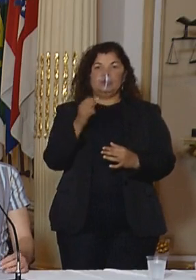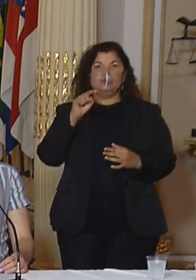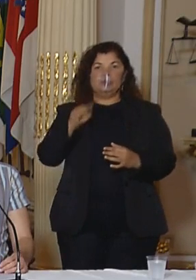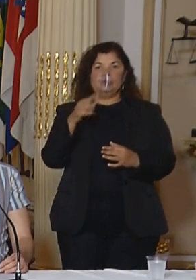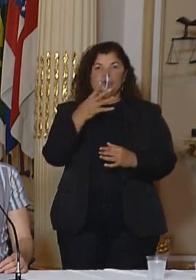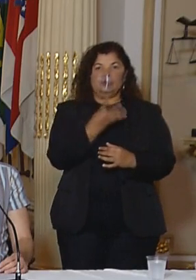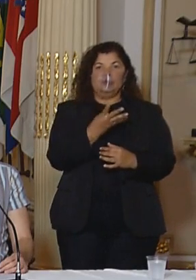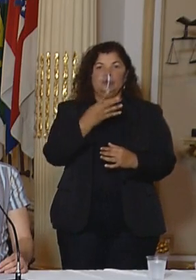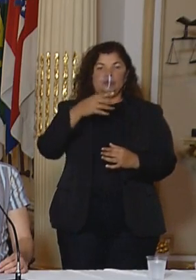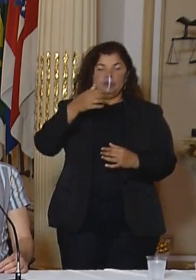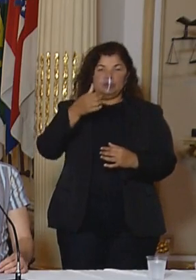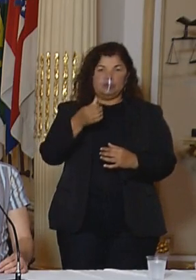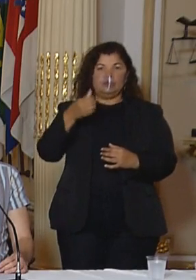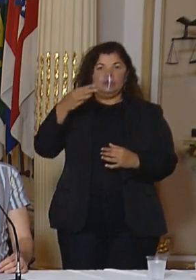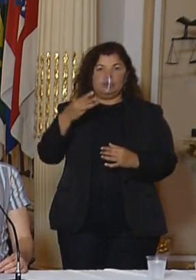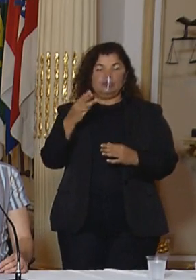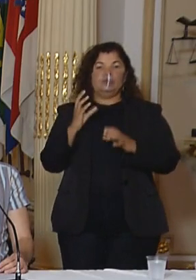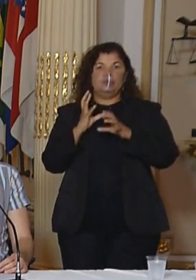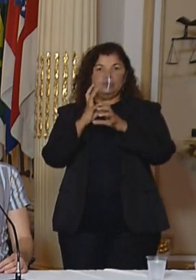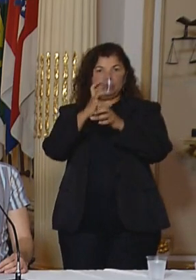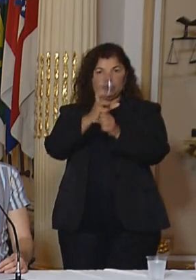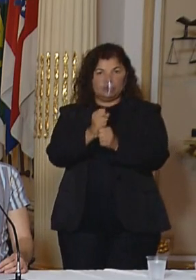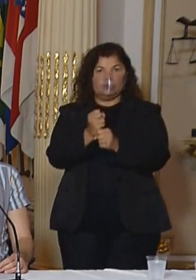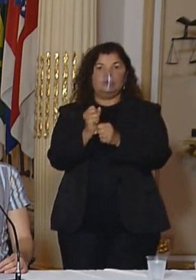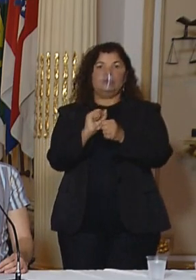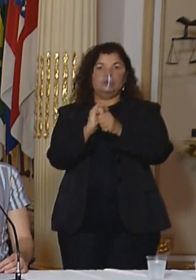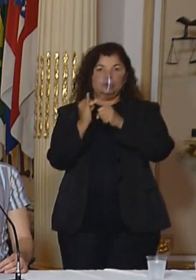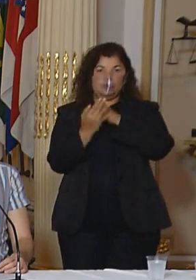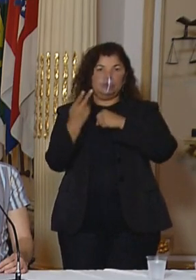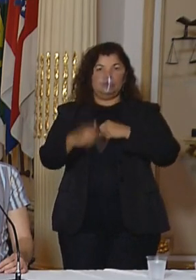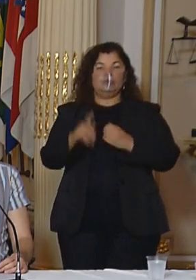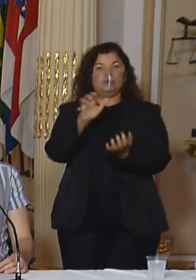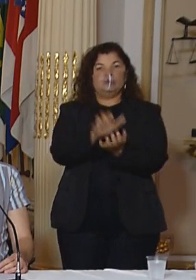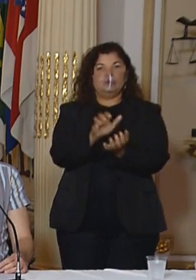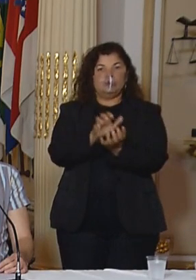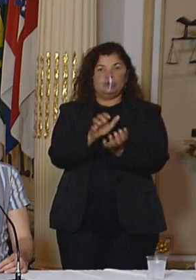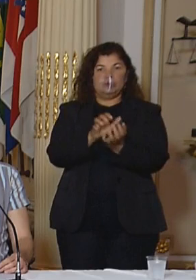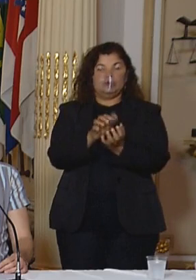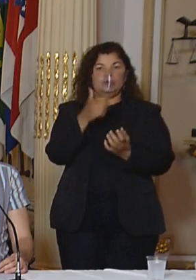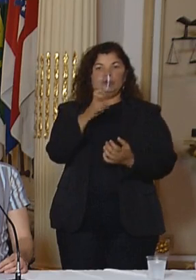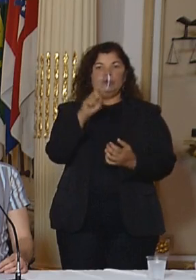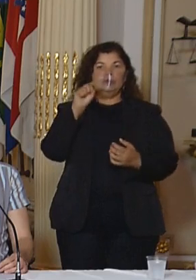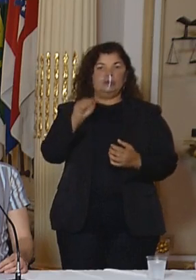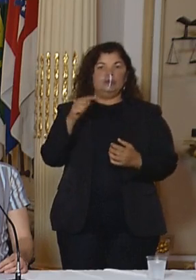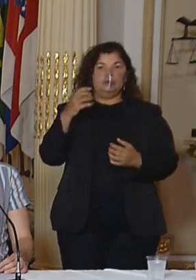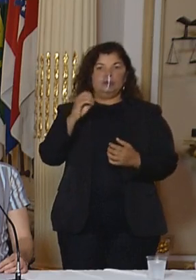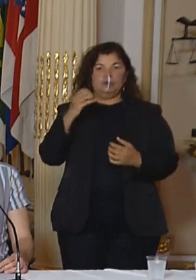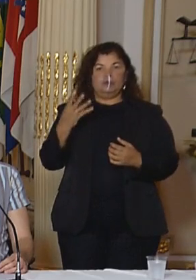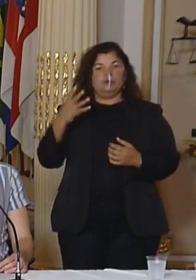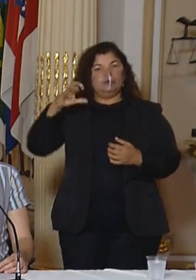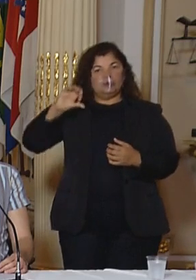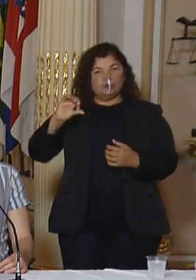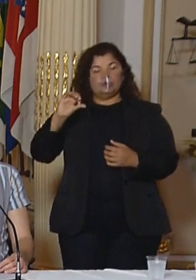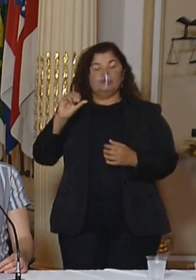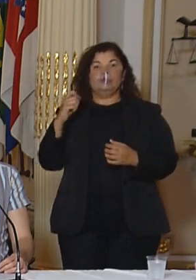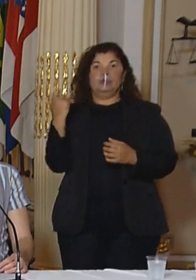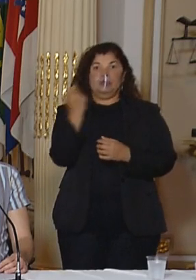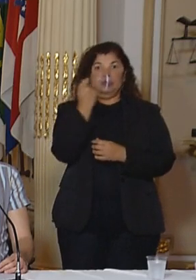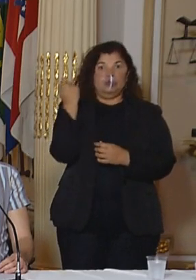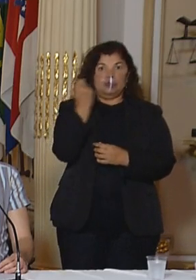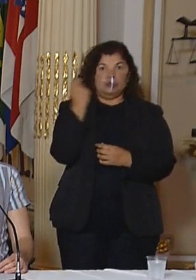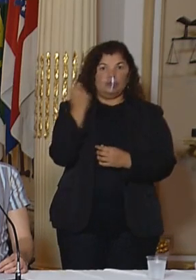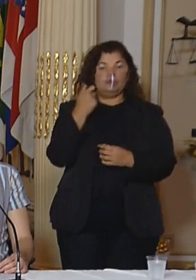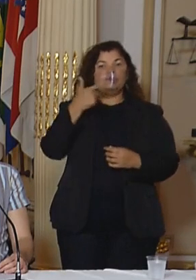36.463 casos confirmados no estado de Pernambuco, sendo 15.049 casos classificados como graves e